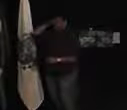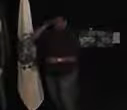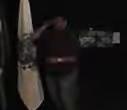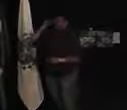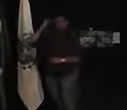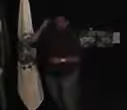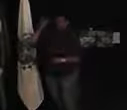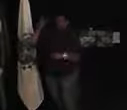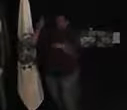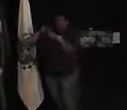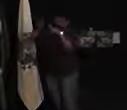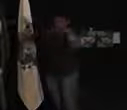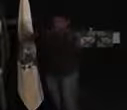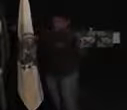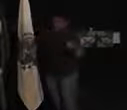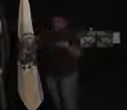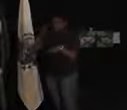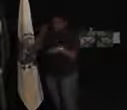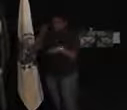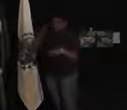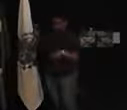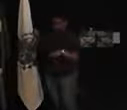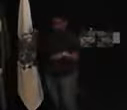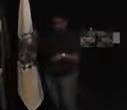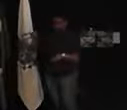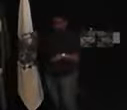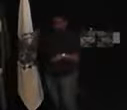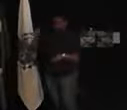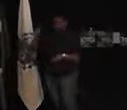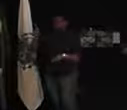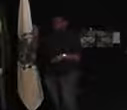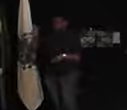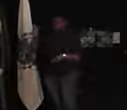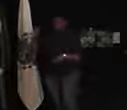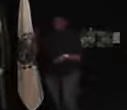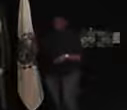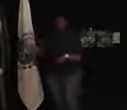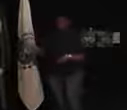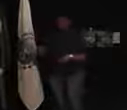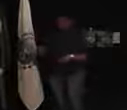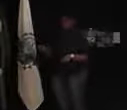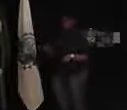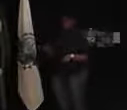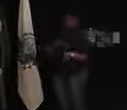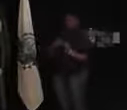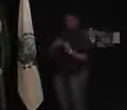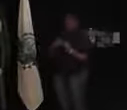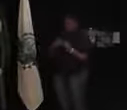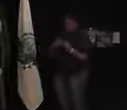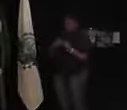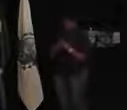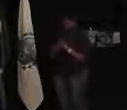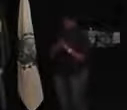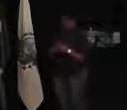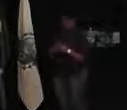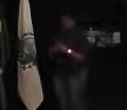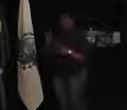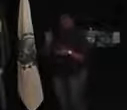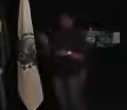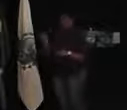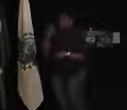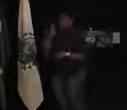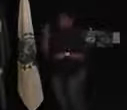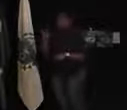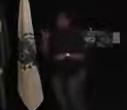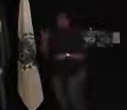eram os quadros de giz. Hoje são as lousas brancas, aquela lousa cheia. Só de olhar para